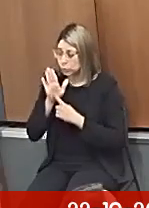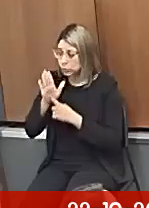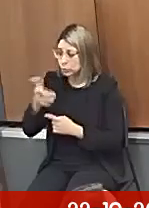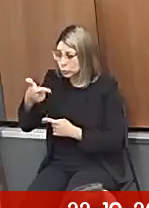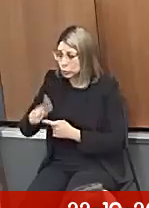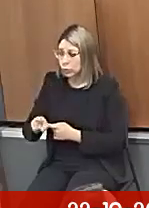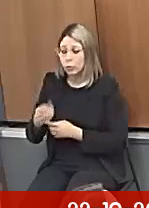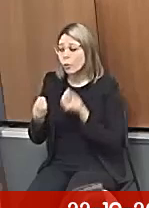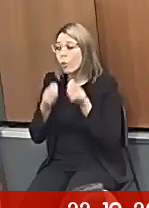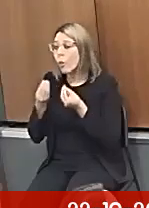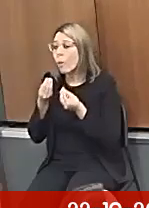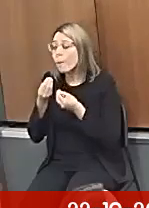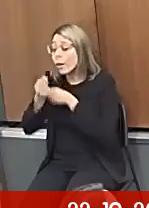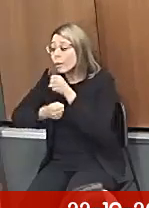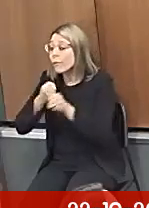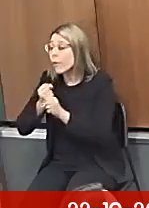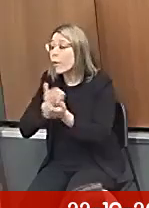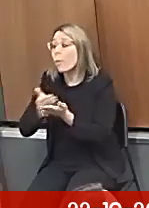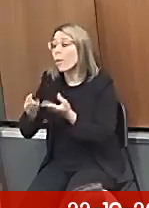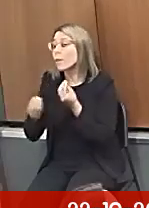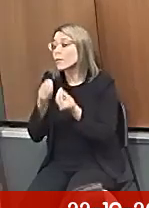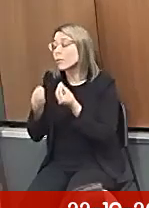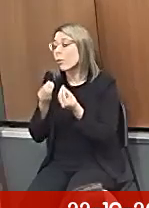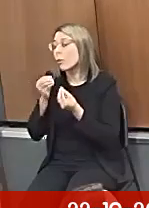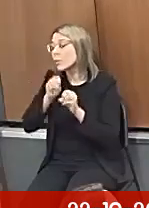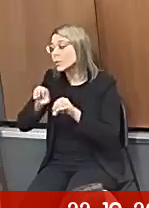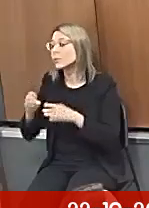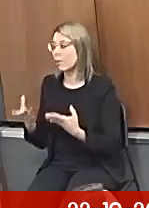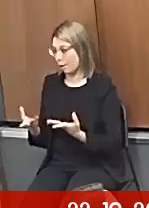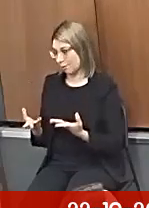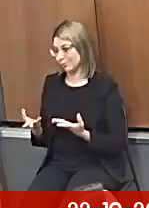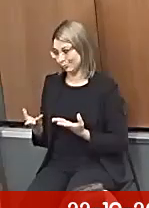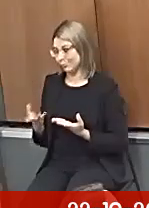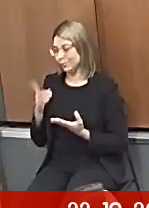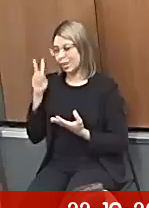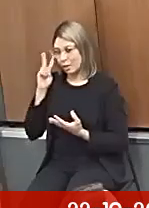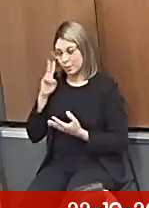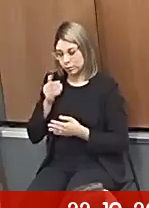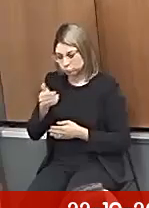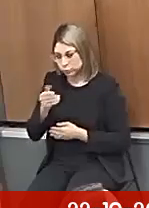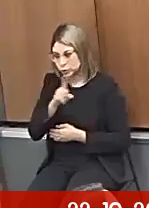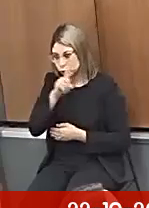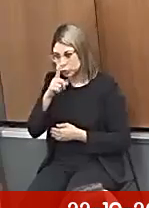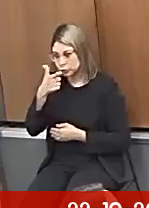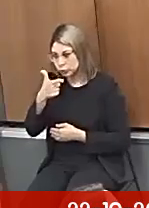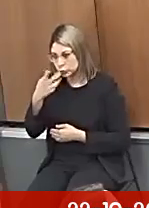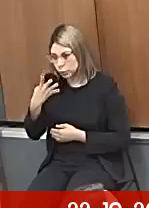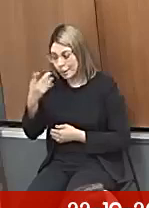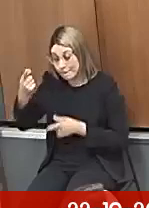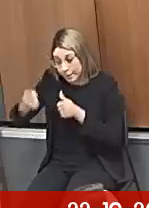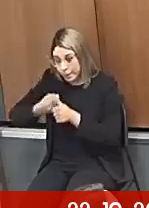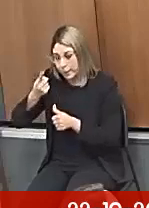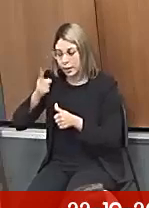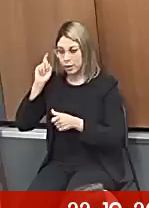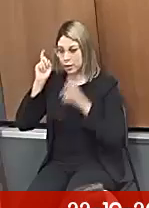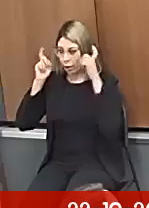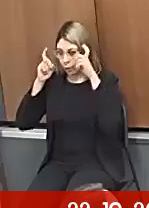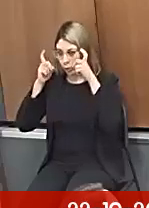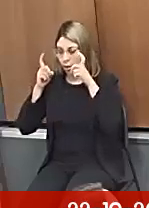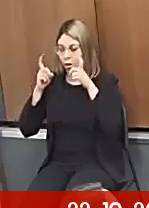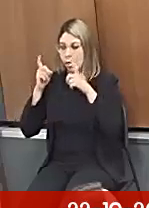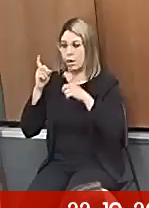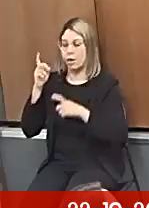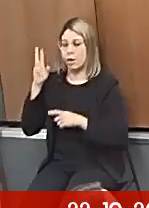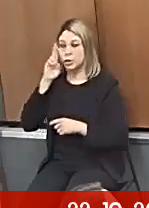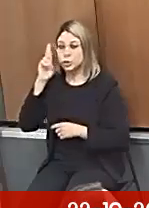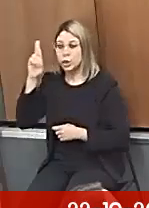ser aplicado já a partir do ano que vem, lembrando que, no dia 24 próximo, a primeira reunião das diretoras das escolas